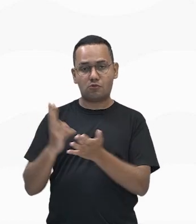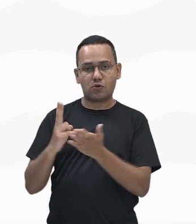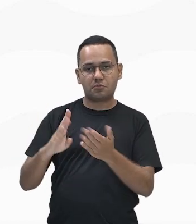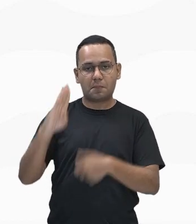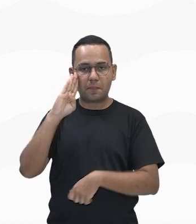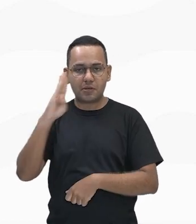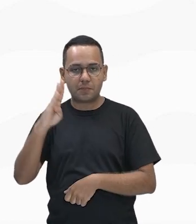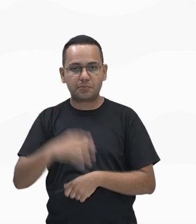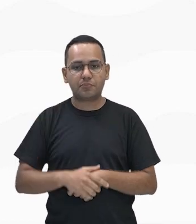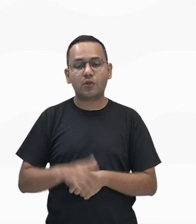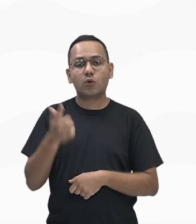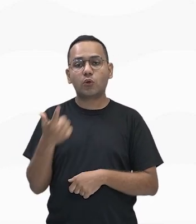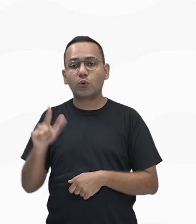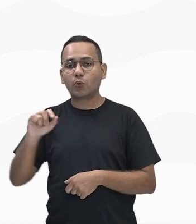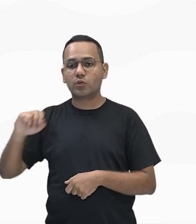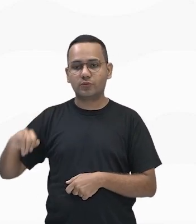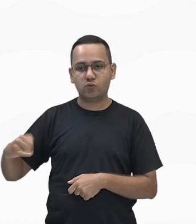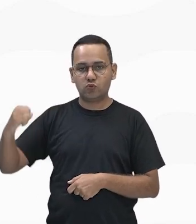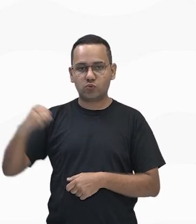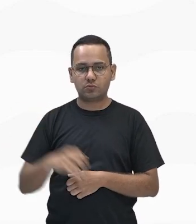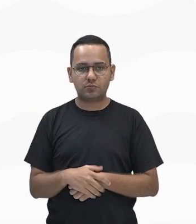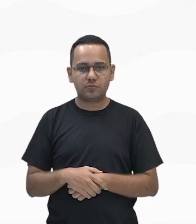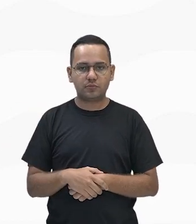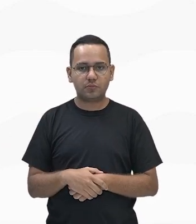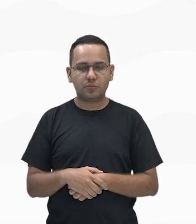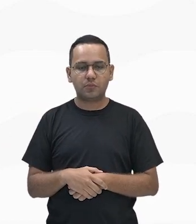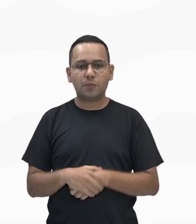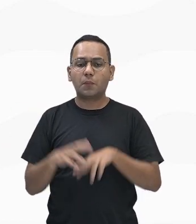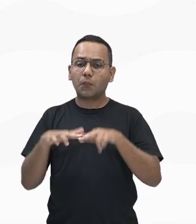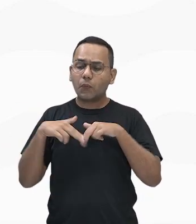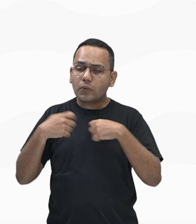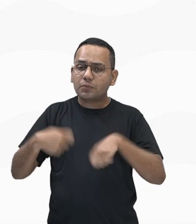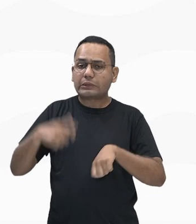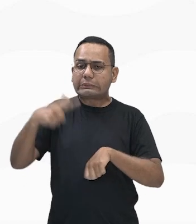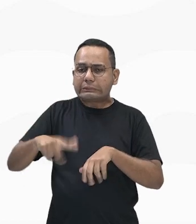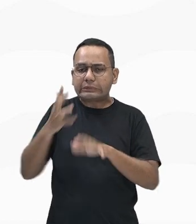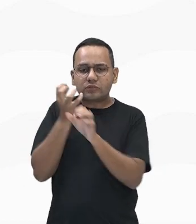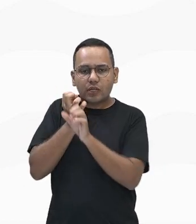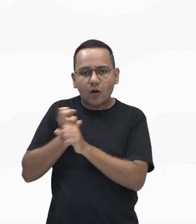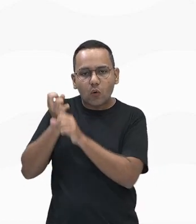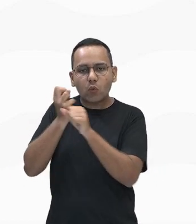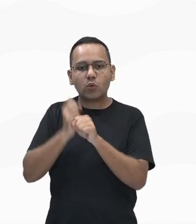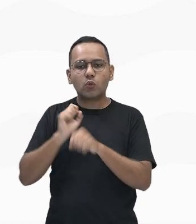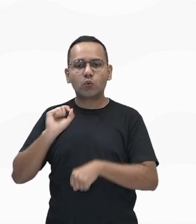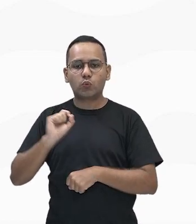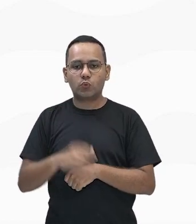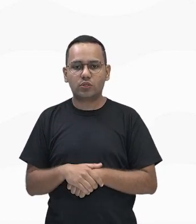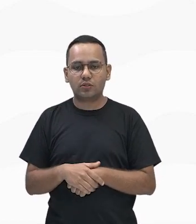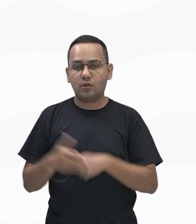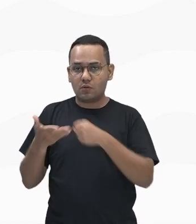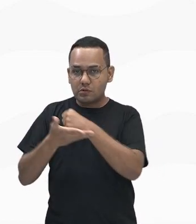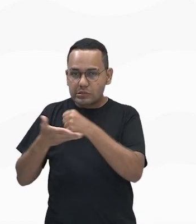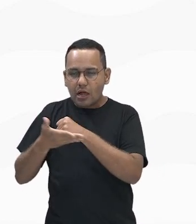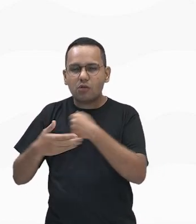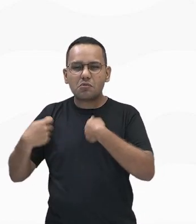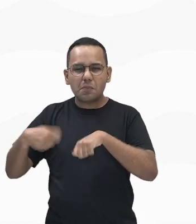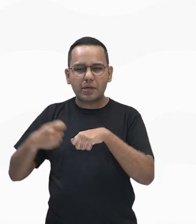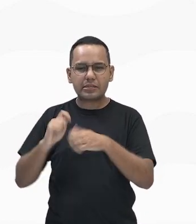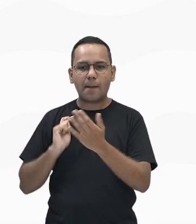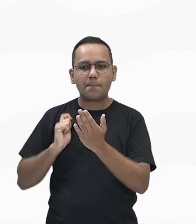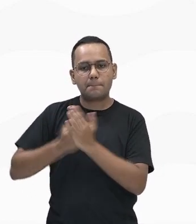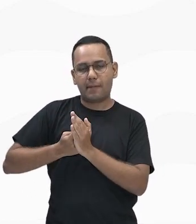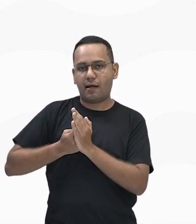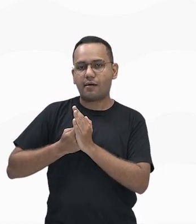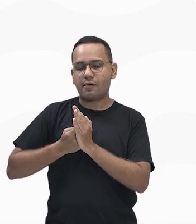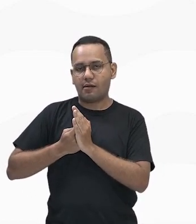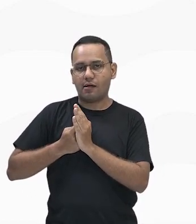e outra parte de juros, que é recalculada com base no saldo devedor remanescente. No início